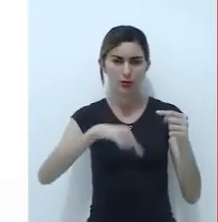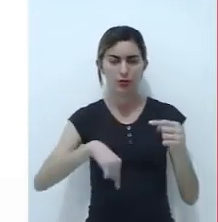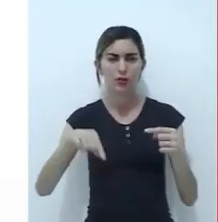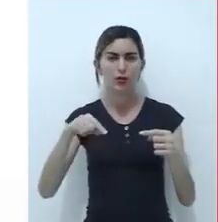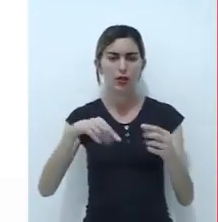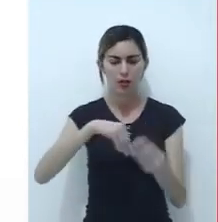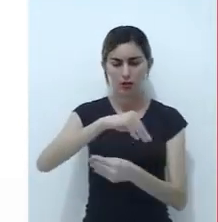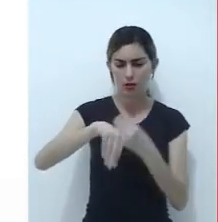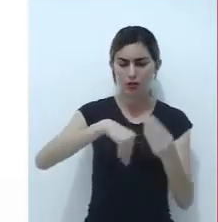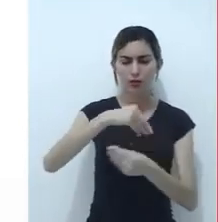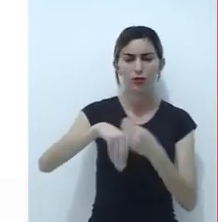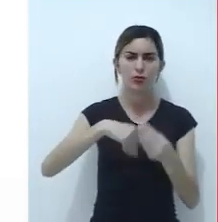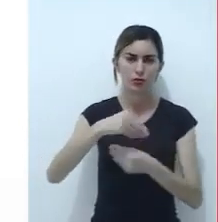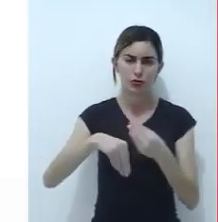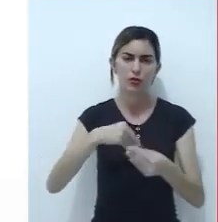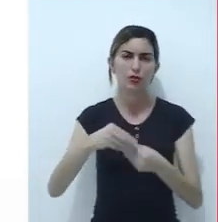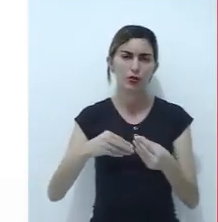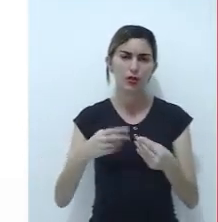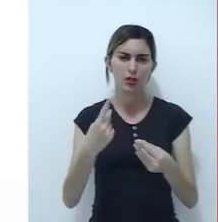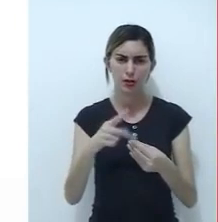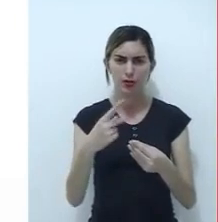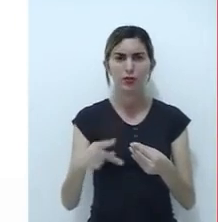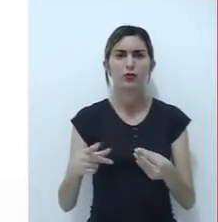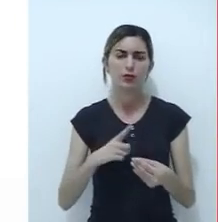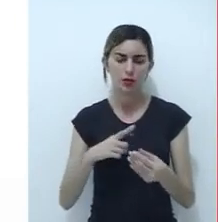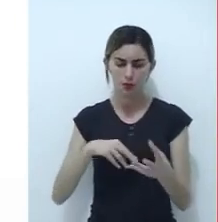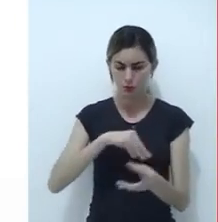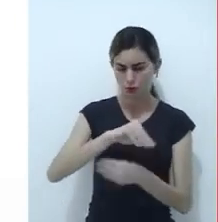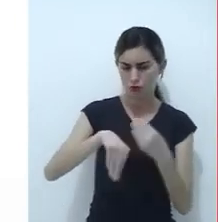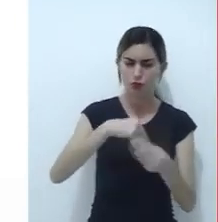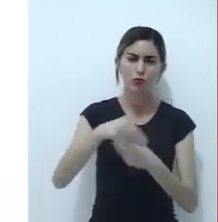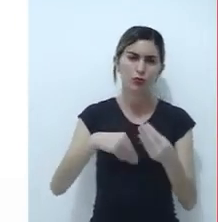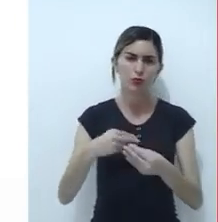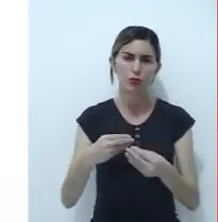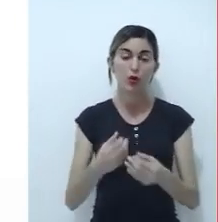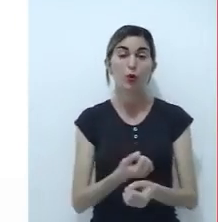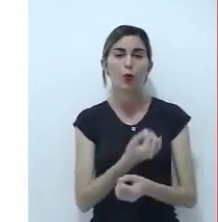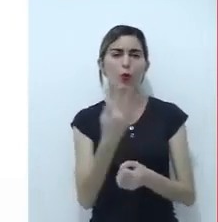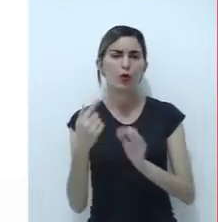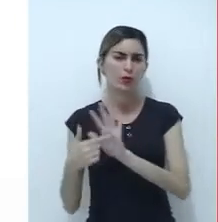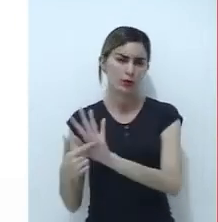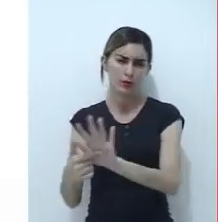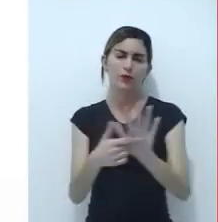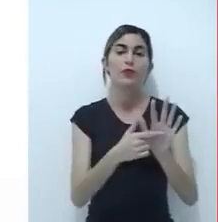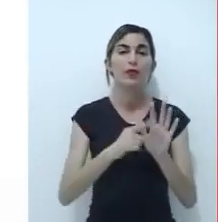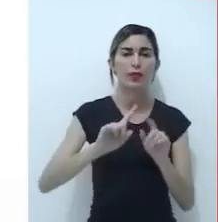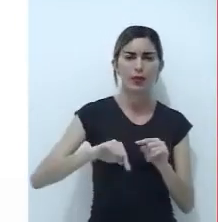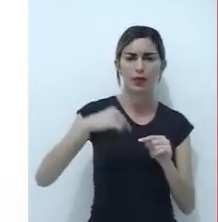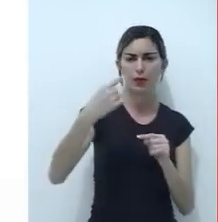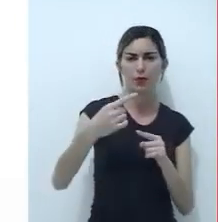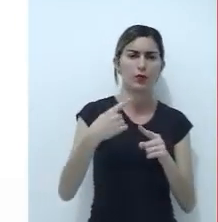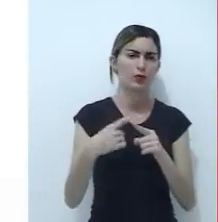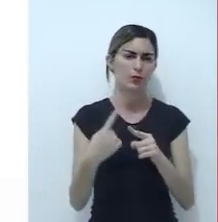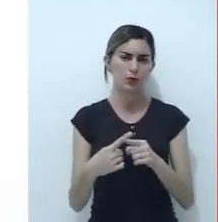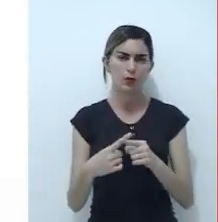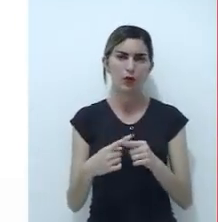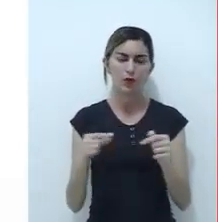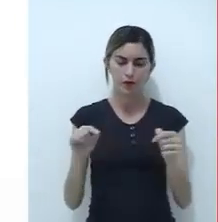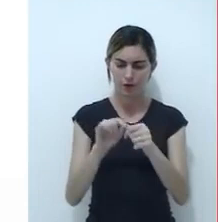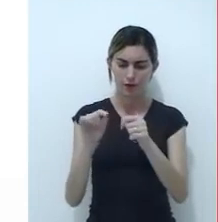dizer que os reagentes, eles estão ali reagindo. E quando ele aparece depois, é porque